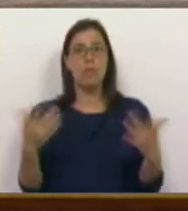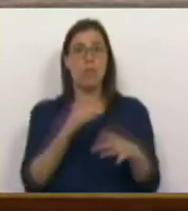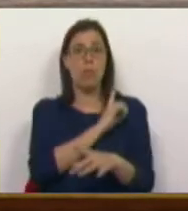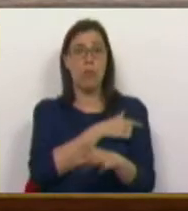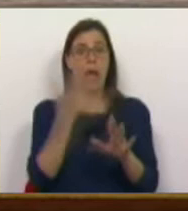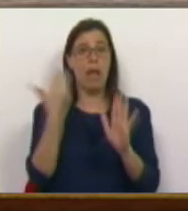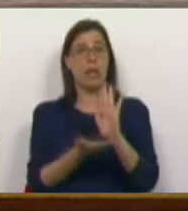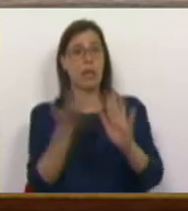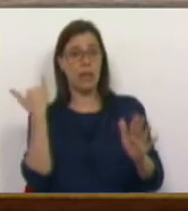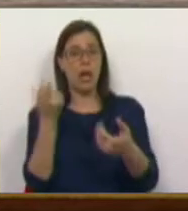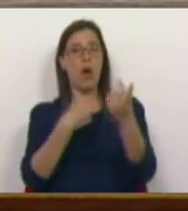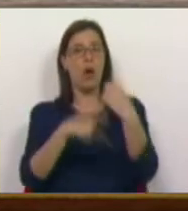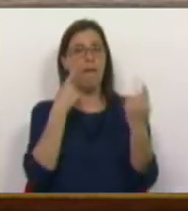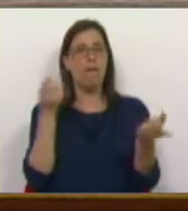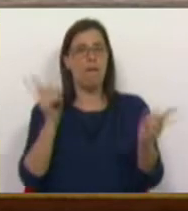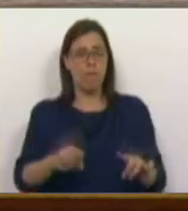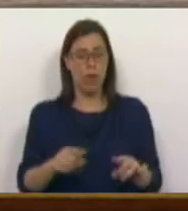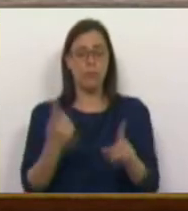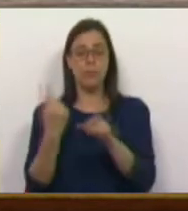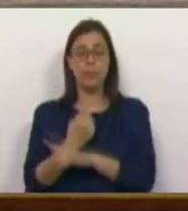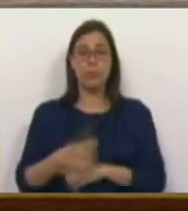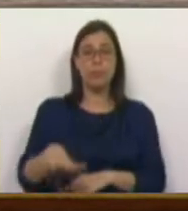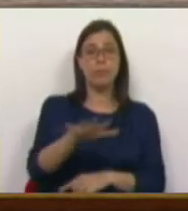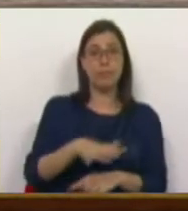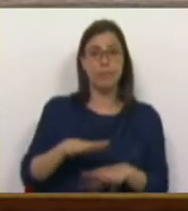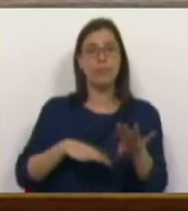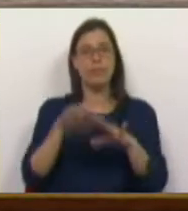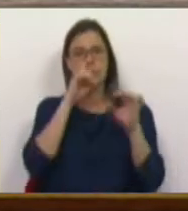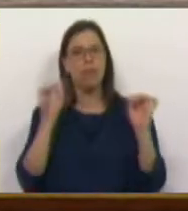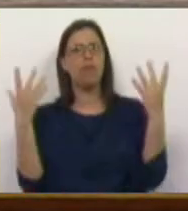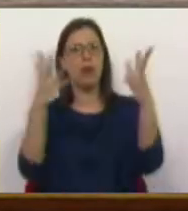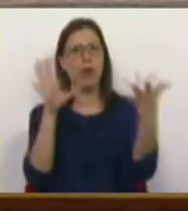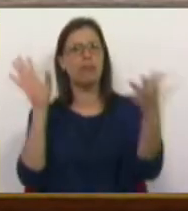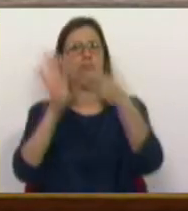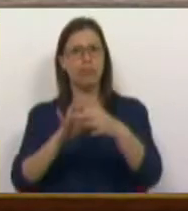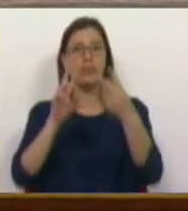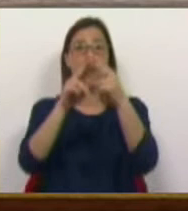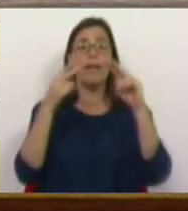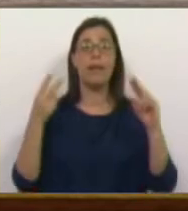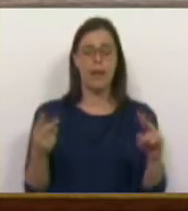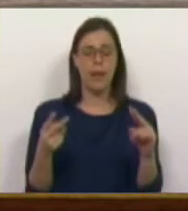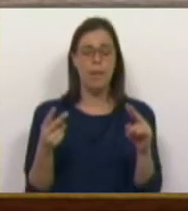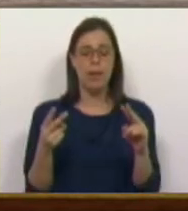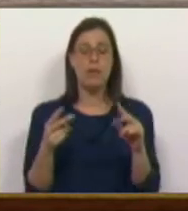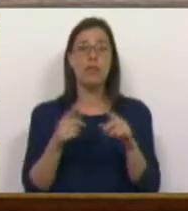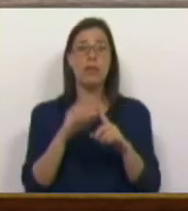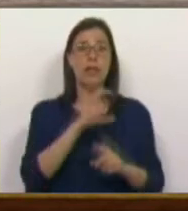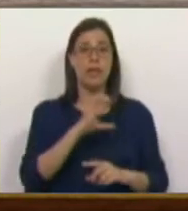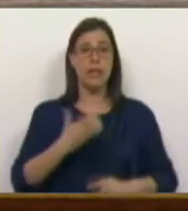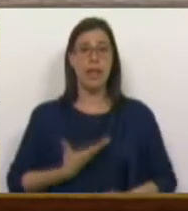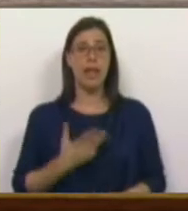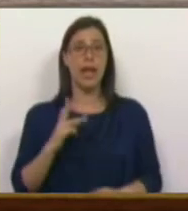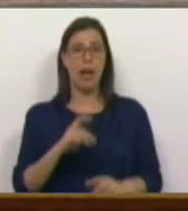haviam sido retirados. Nos restantes casos de operações florestais, as câmaras municipais e as